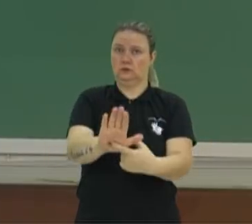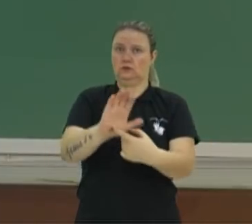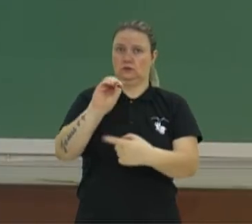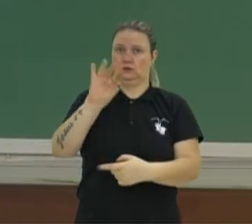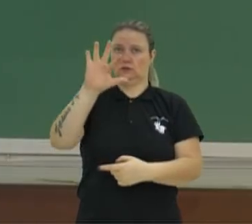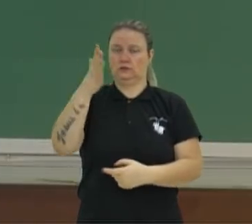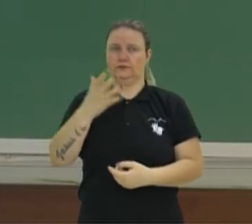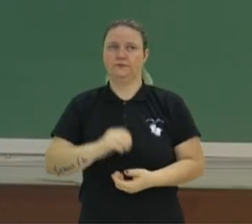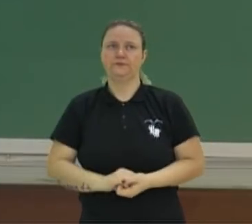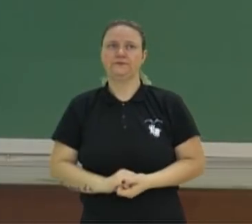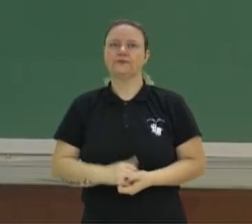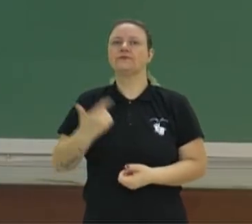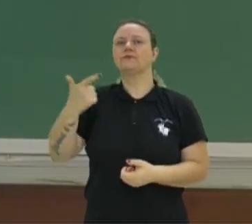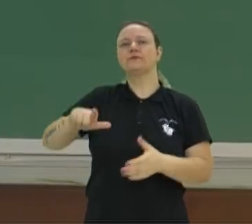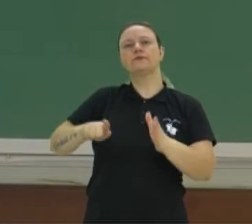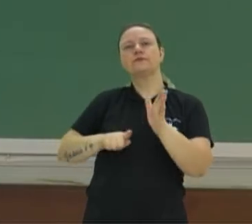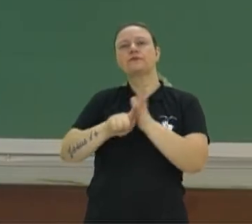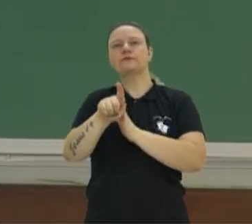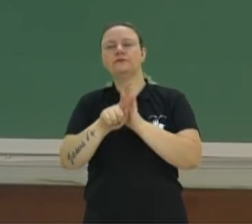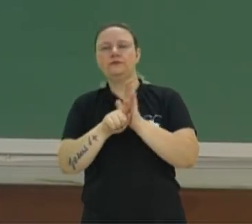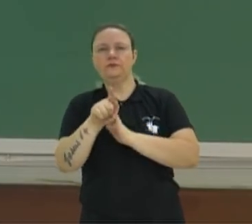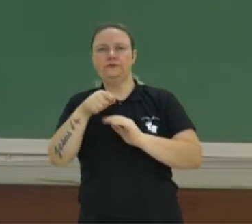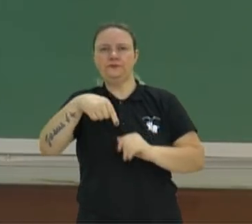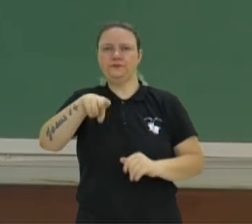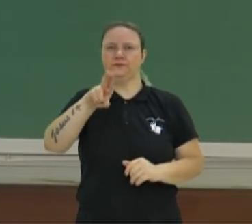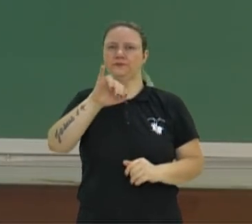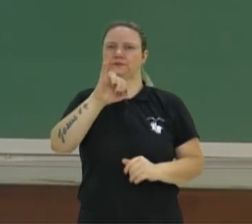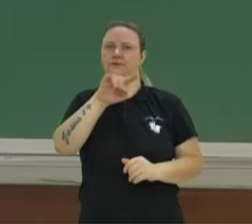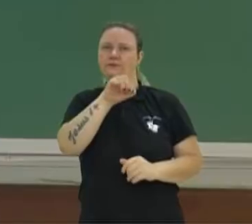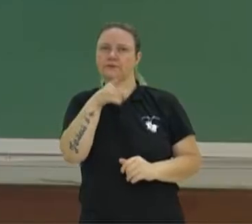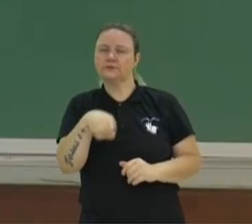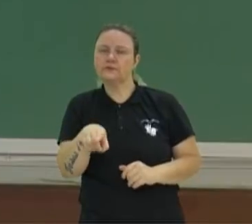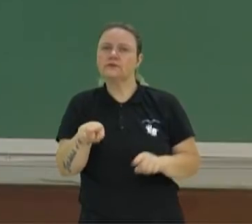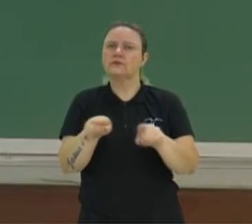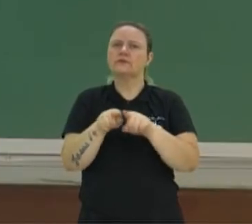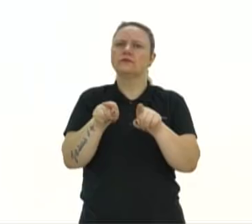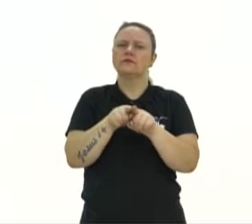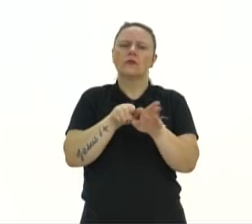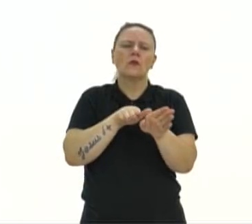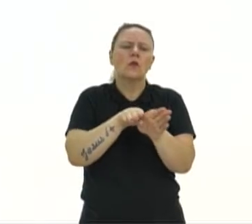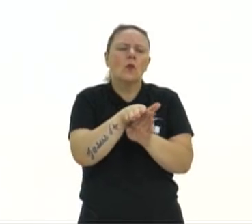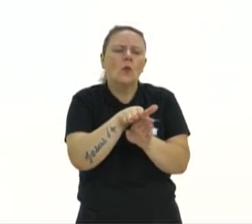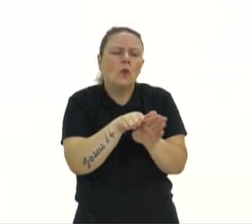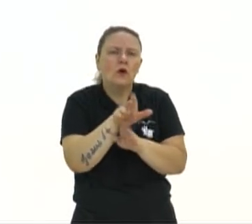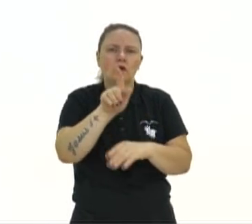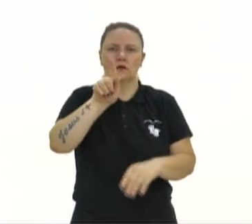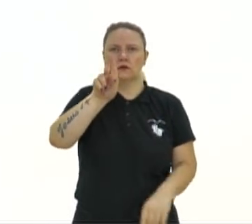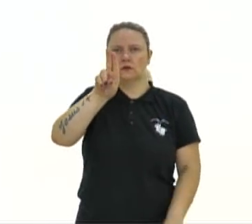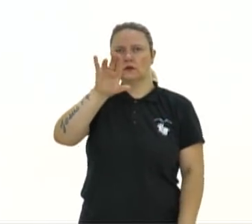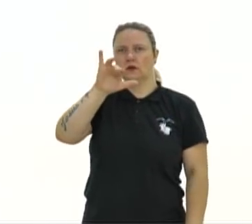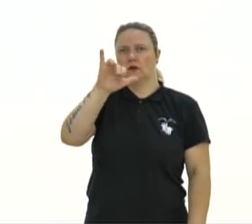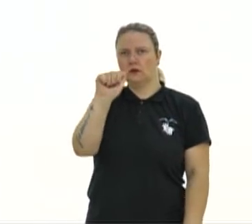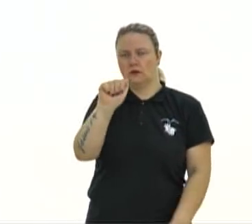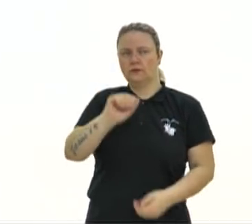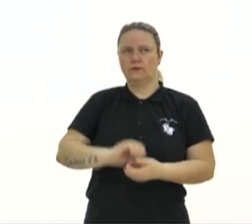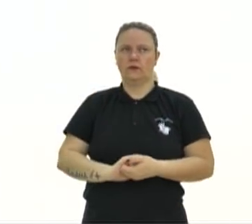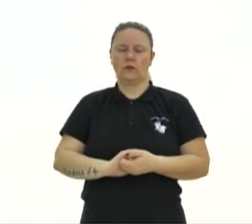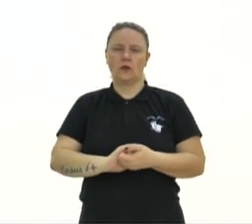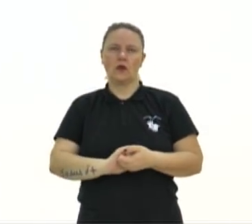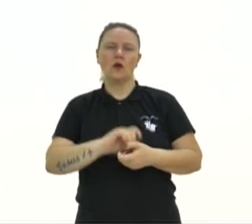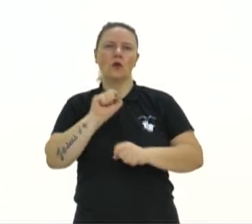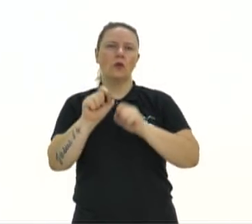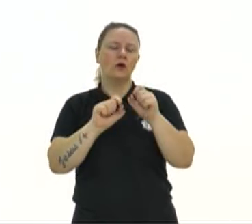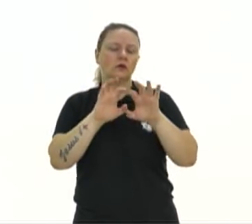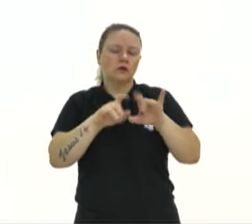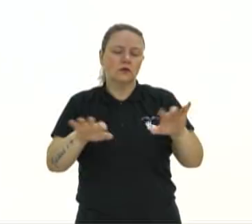Agora nós temos mais um quiz, preste bem atenção, é sobre uma parte do guia. Digite o título em um buscador e